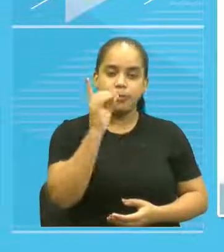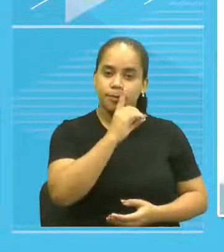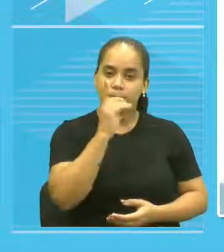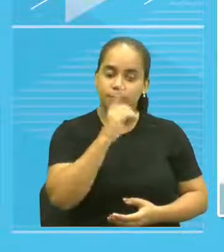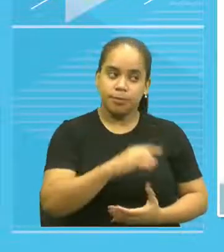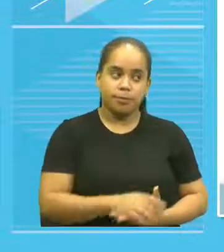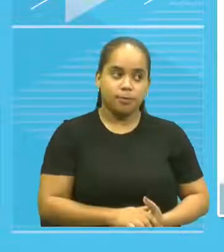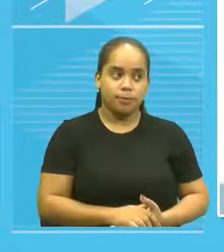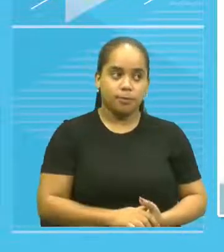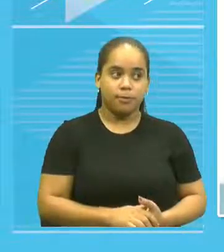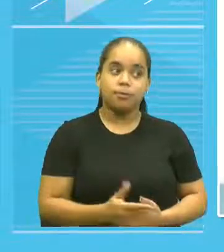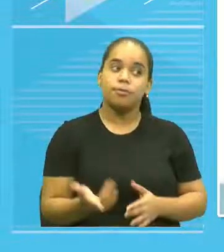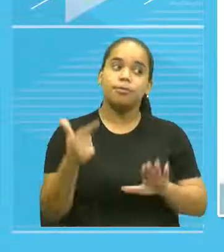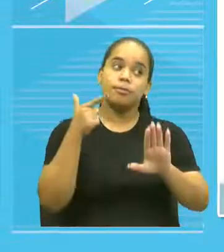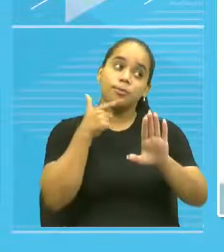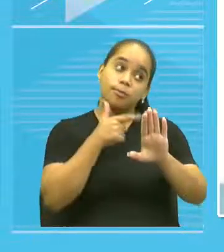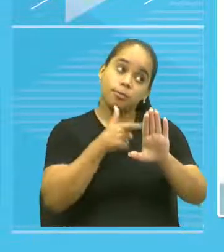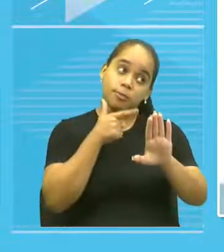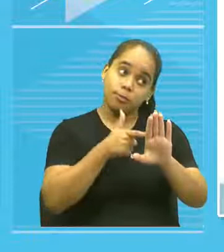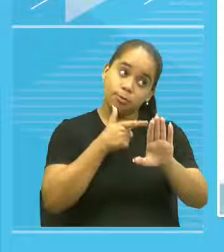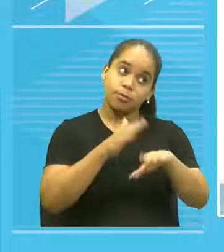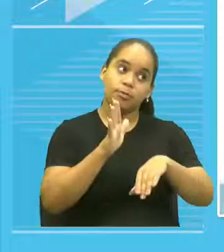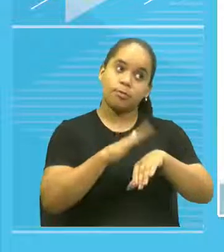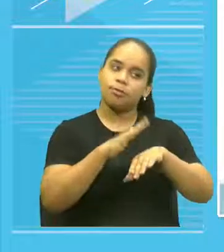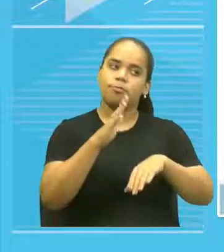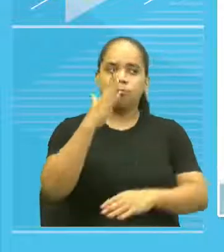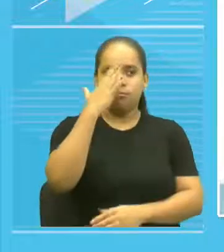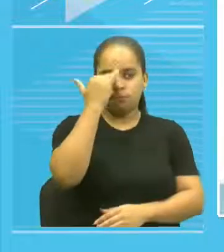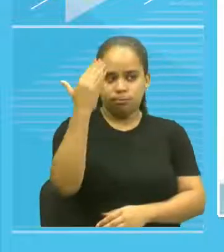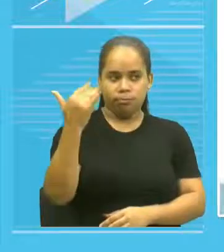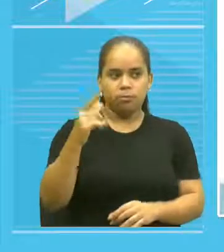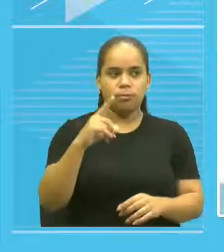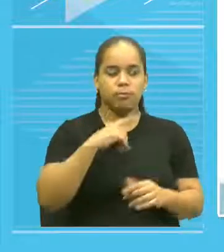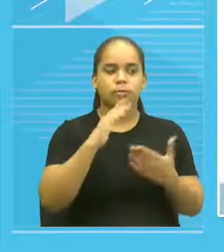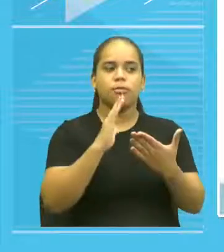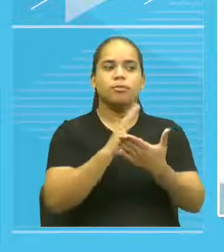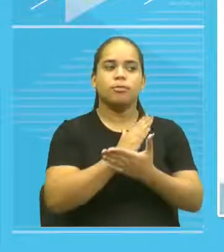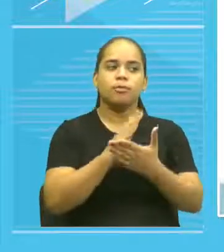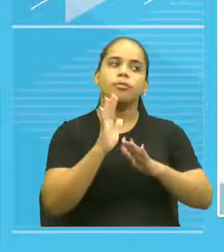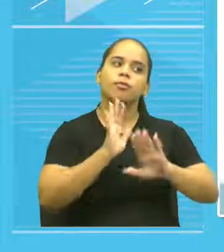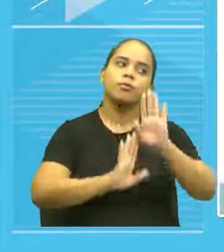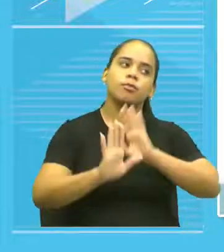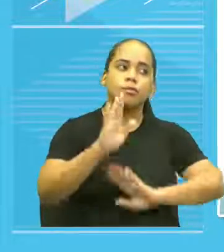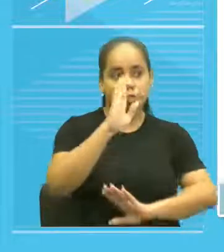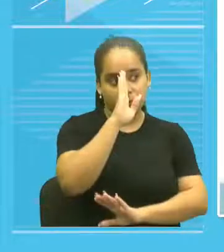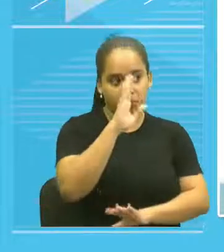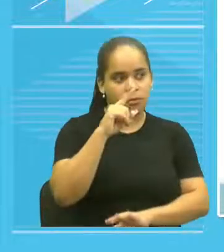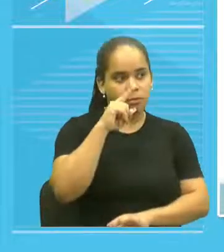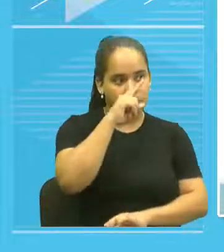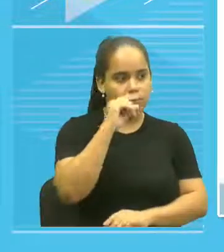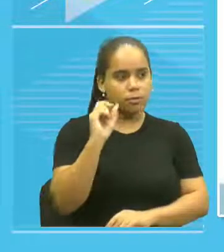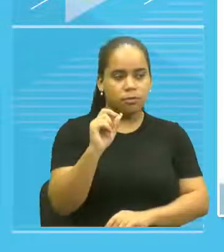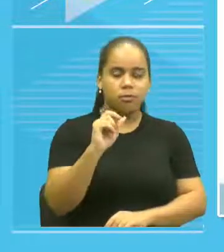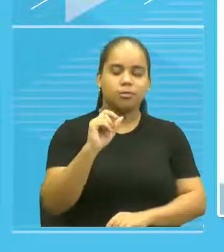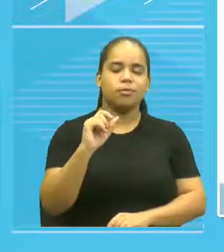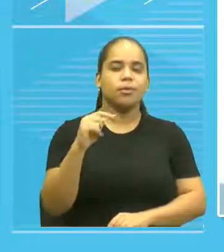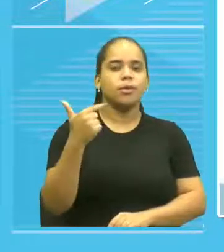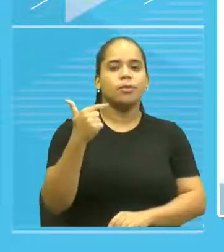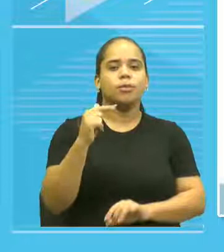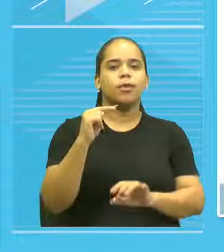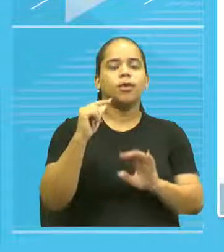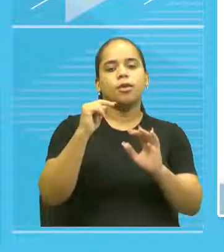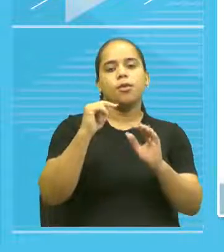e a ironia a ironia talvez a figura mais conhecida mas exige alguns cuidados o principal risco ela não ser